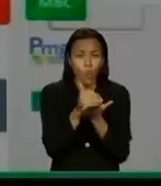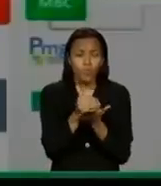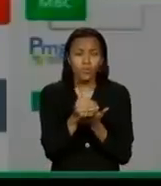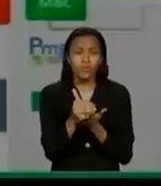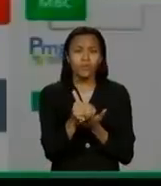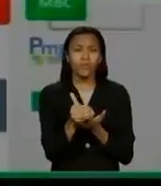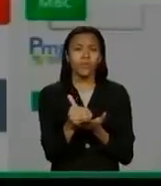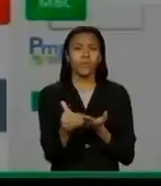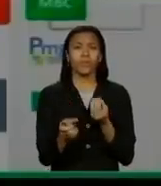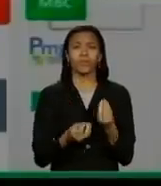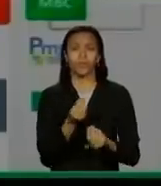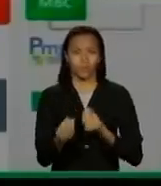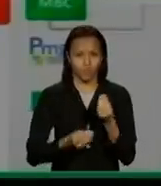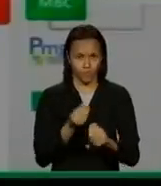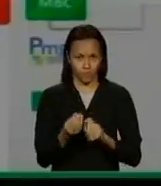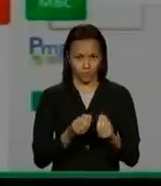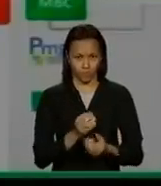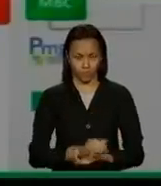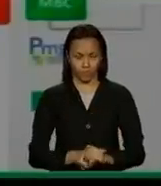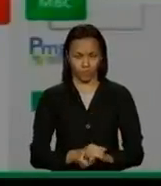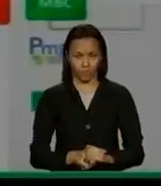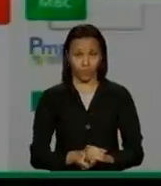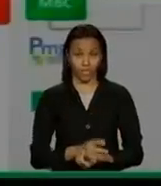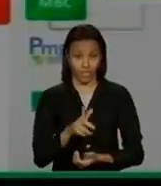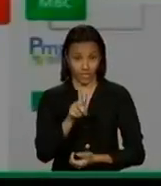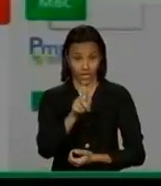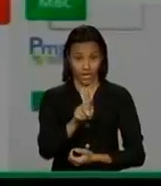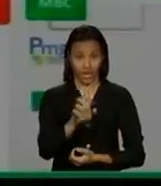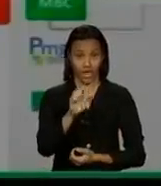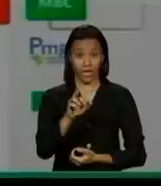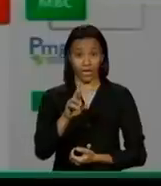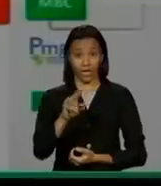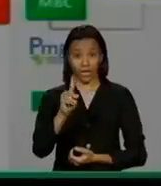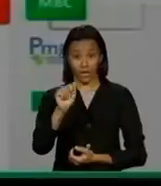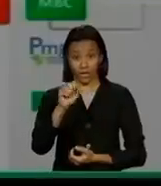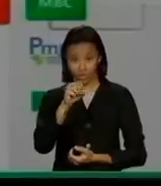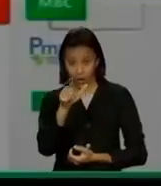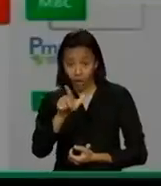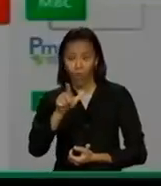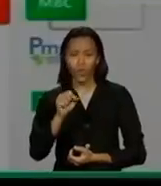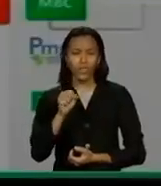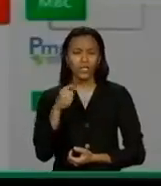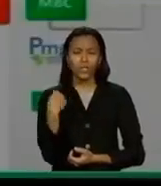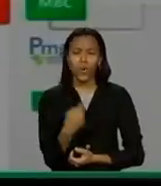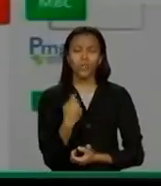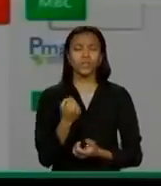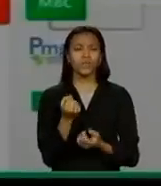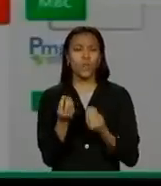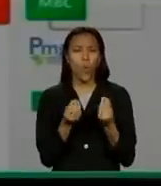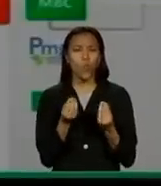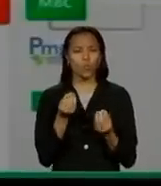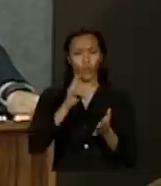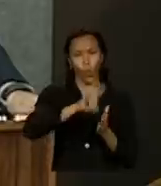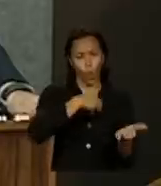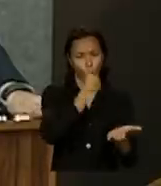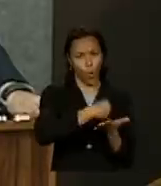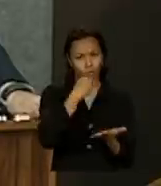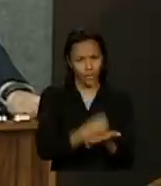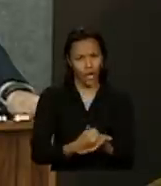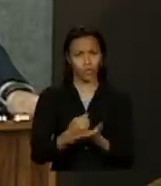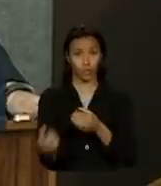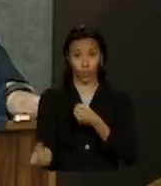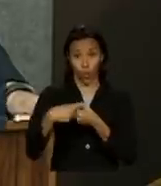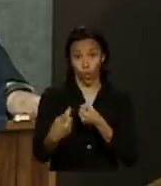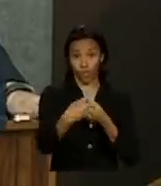começou conosco na Gerdal eh ao nós fazermos alguns contratos e convênios com